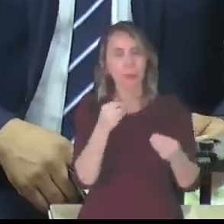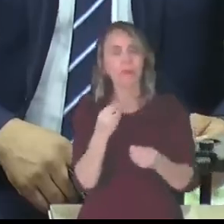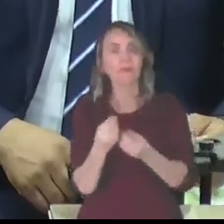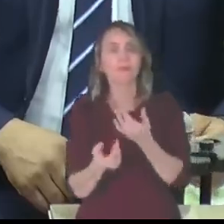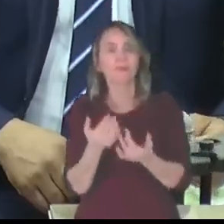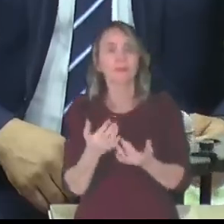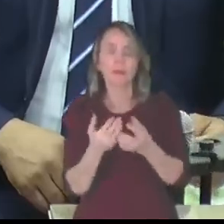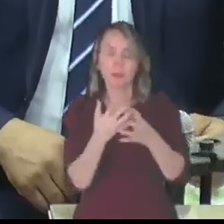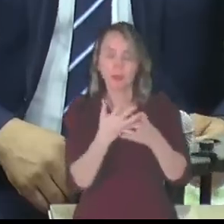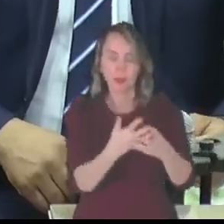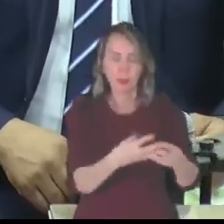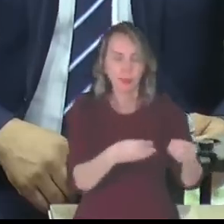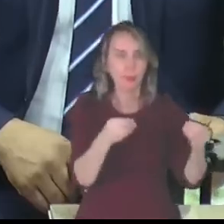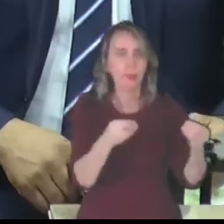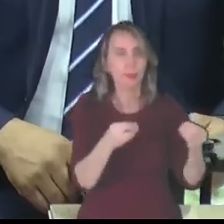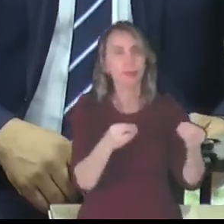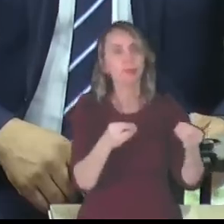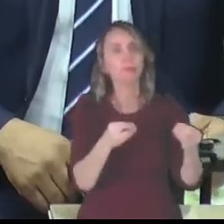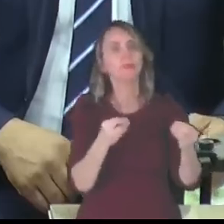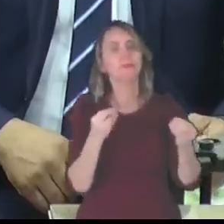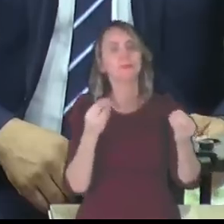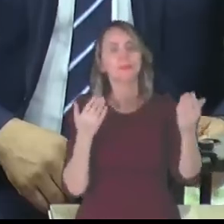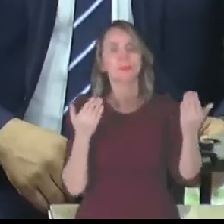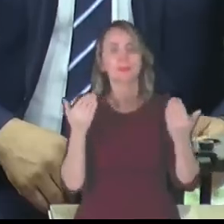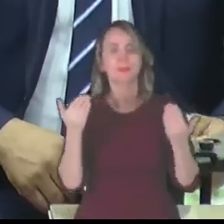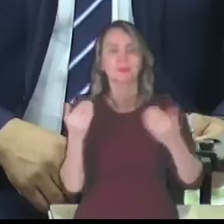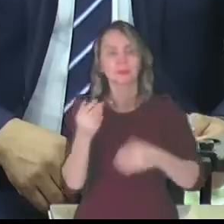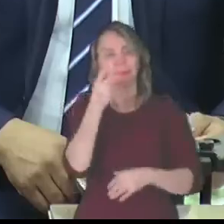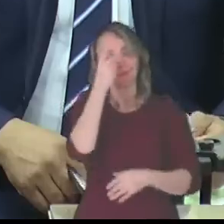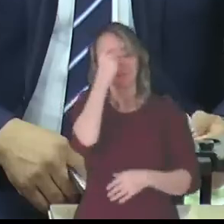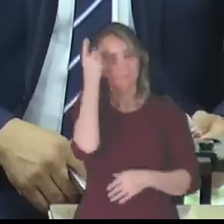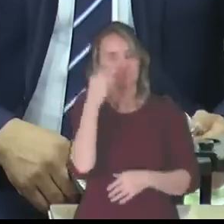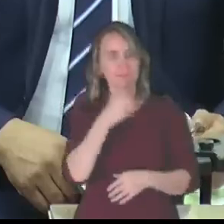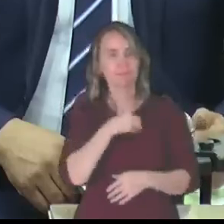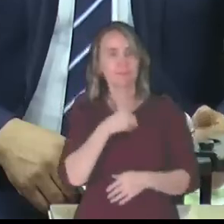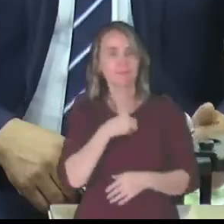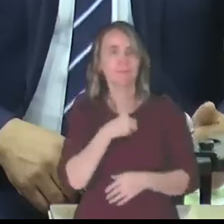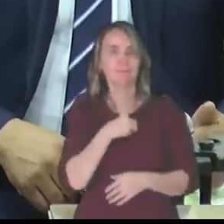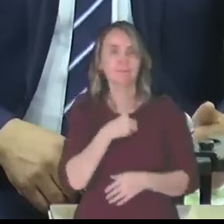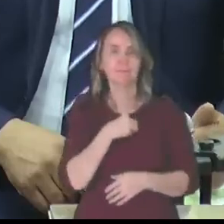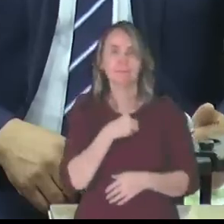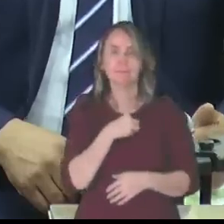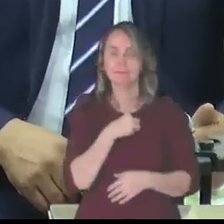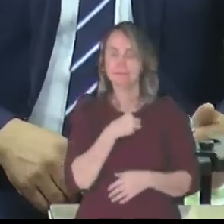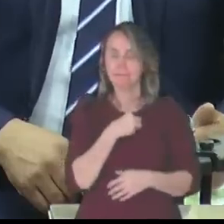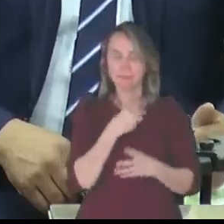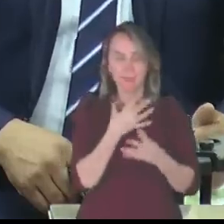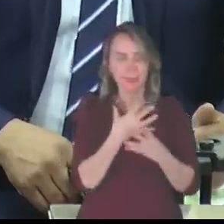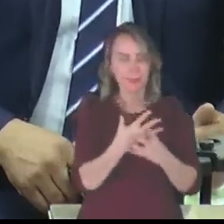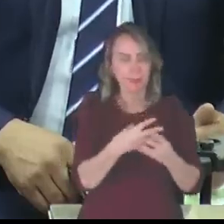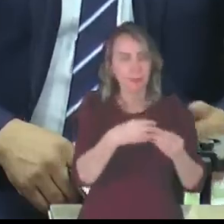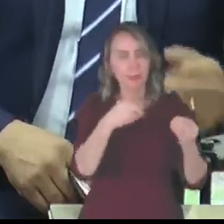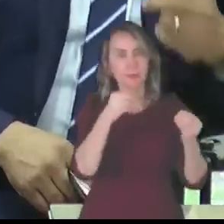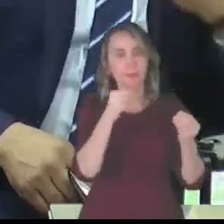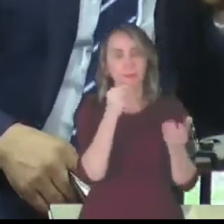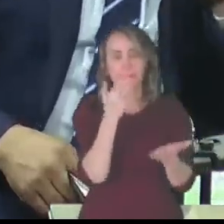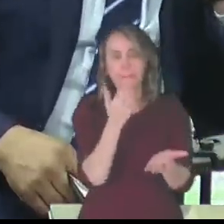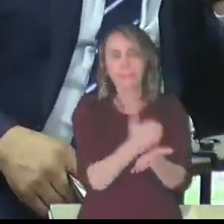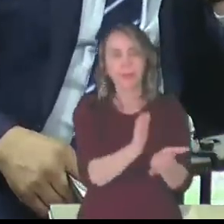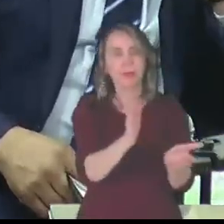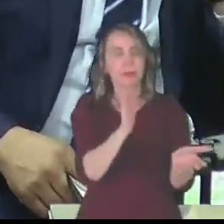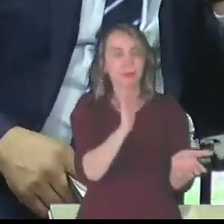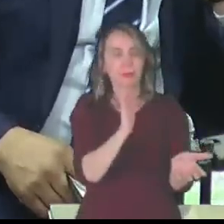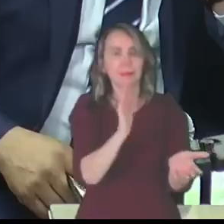assim pereçam os ímpios Jesus assim como a cera derrete perto do Fogo